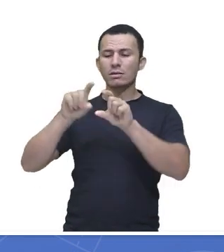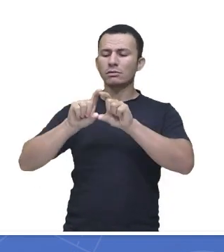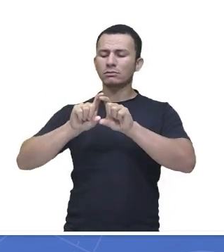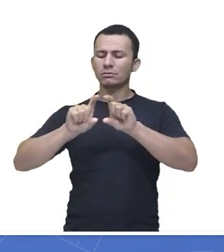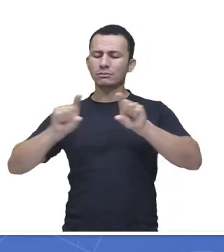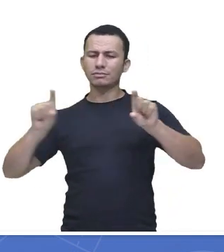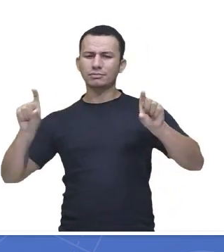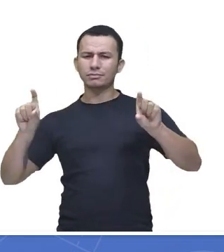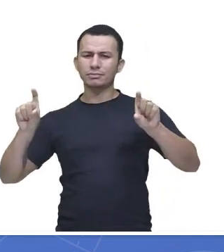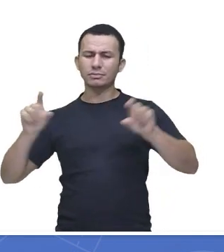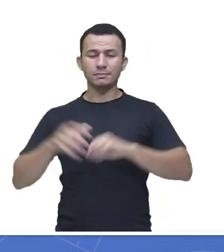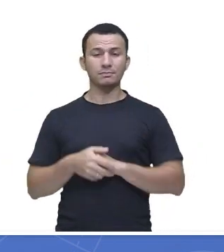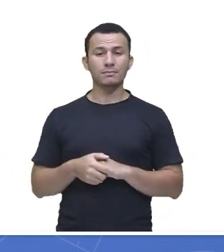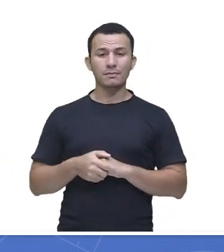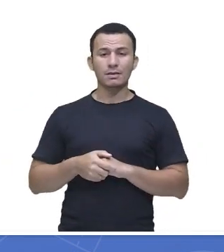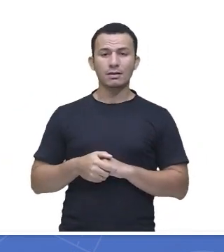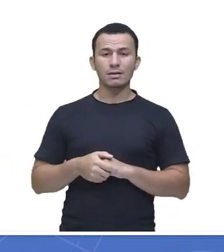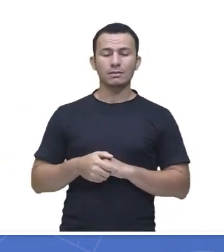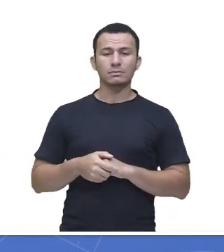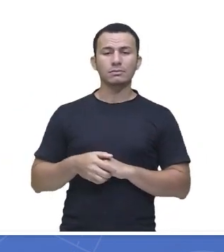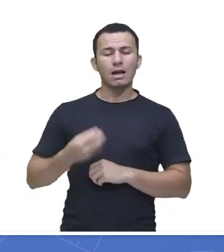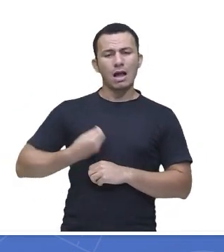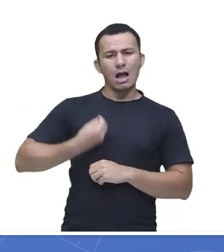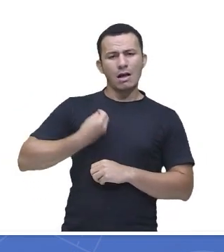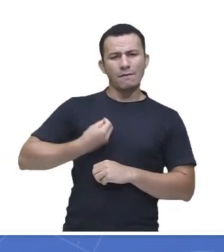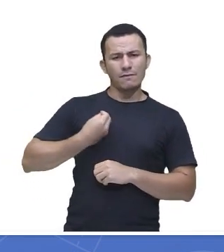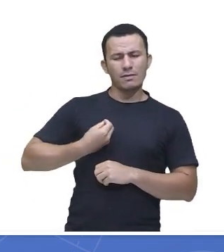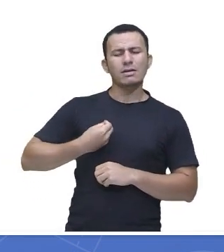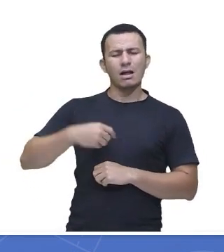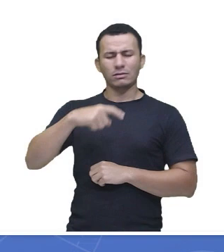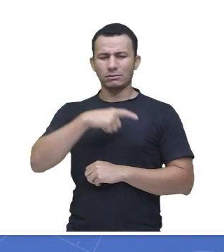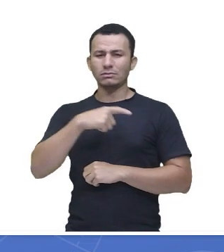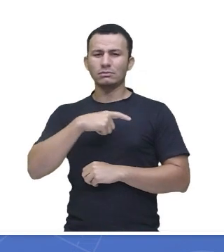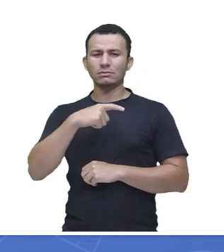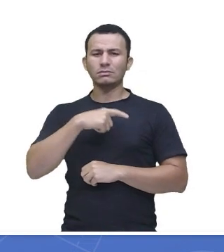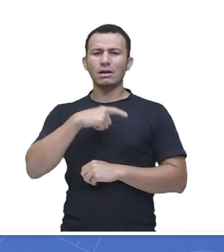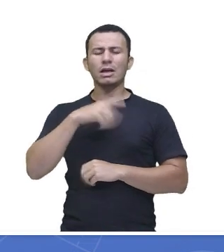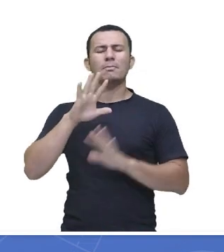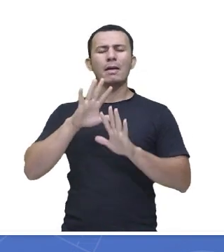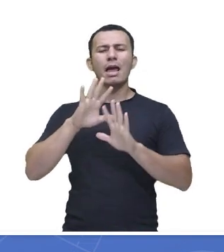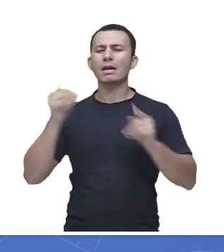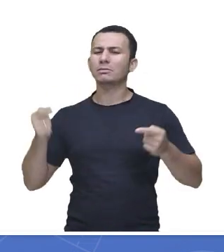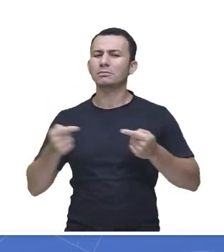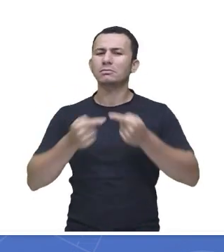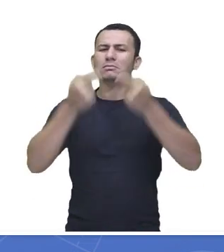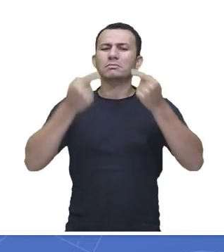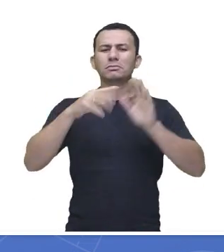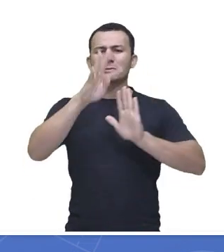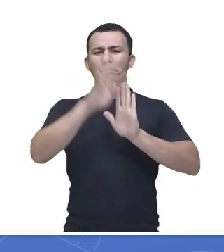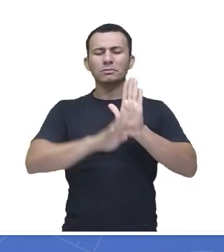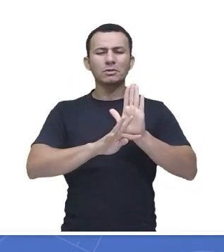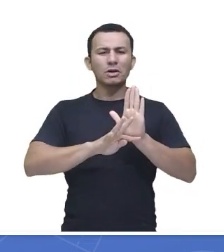o conseguirmos e nós o conseguimos, garante a progressão textual temática e o